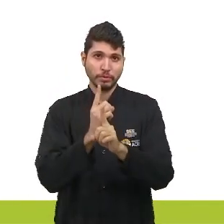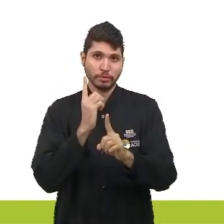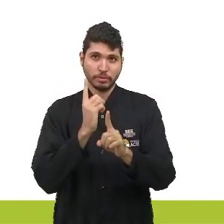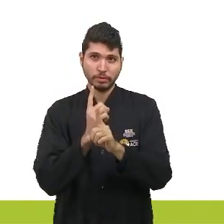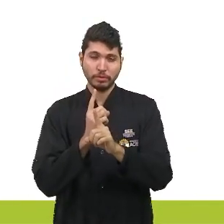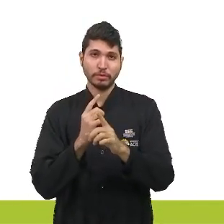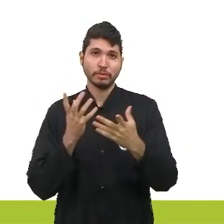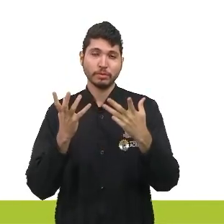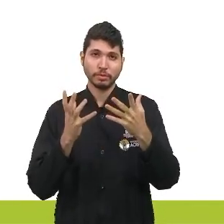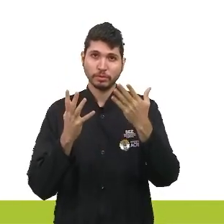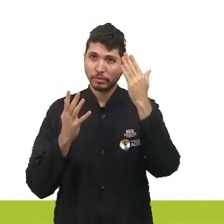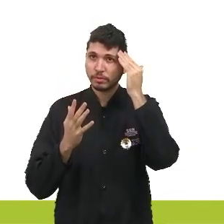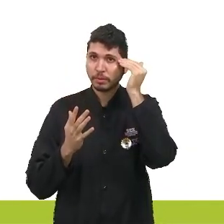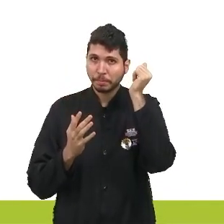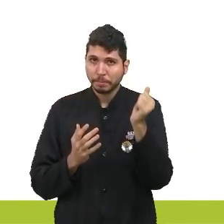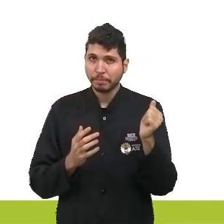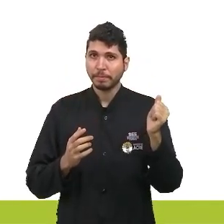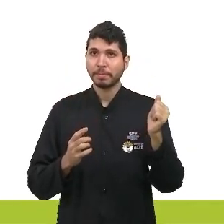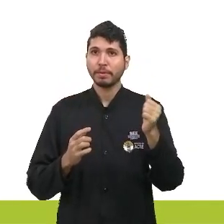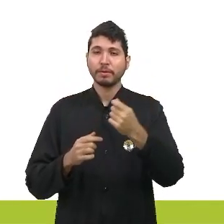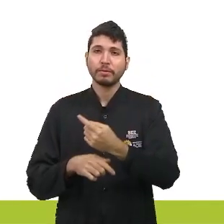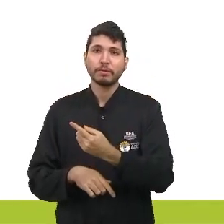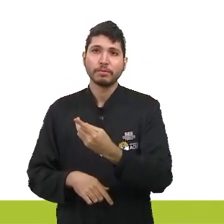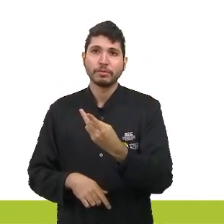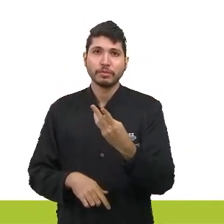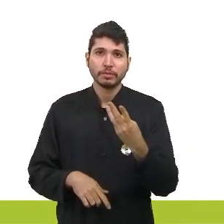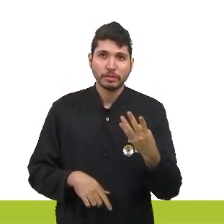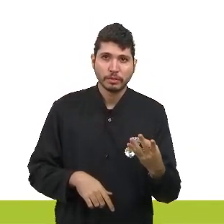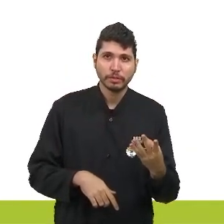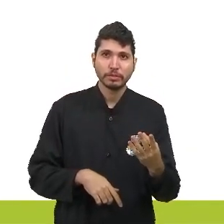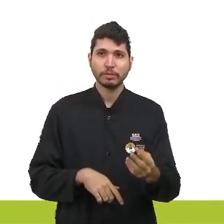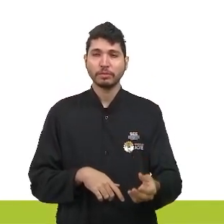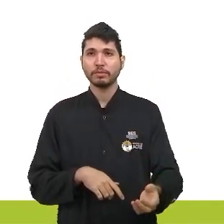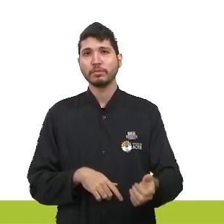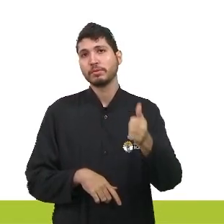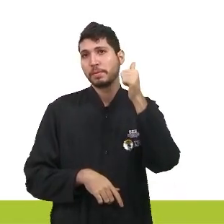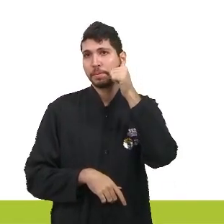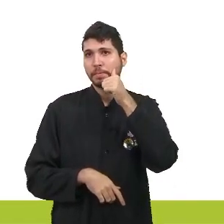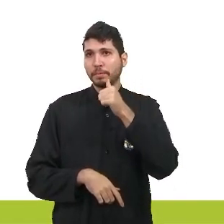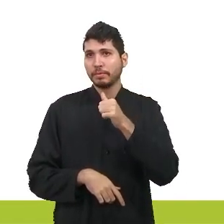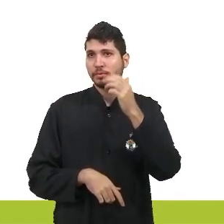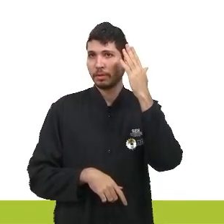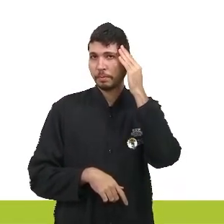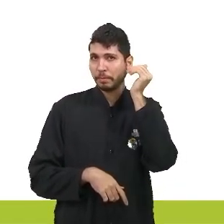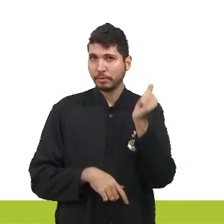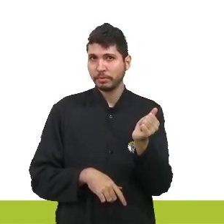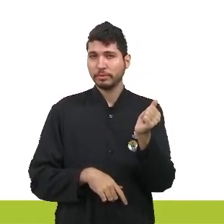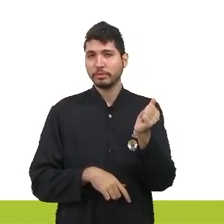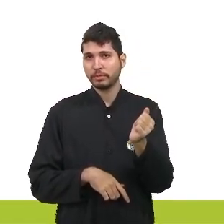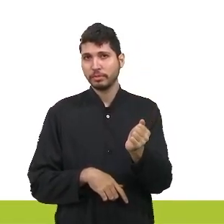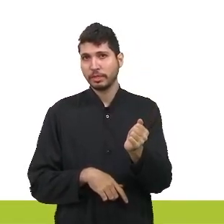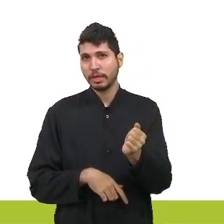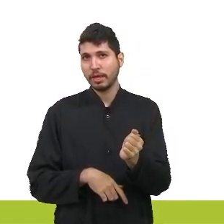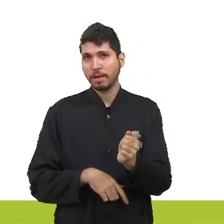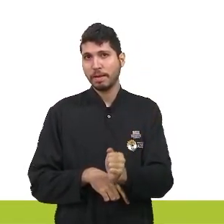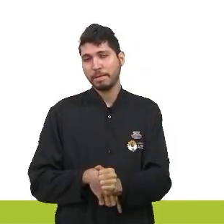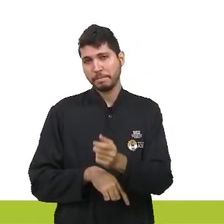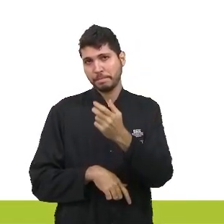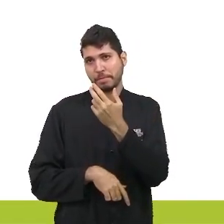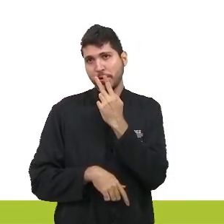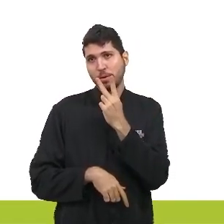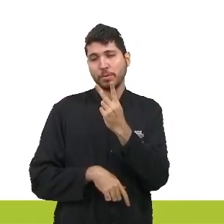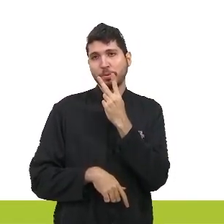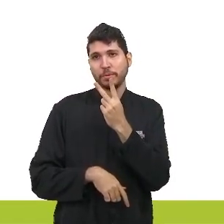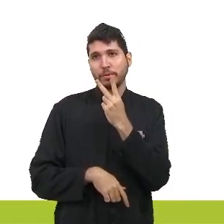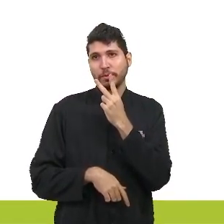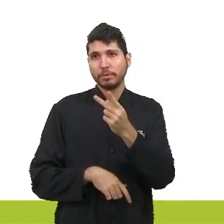qual a probabilidade de se retirar uma mulher sabendo que ela é fumante. Segundo a